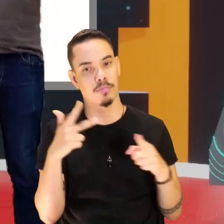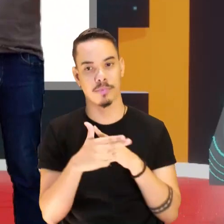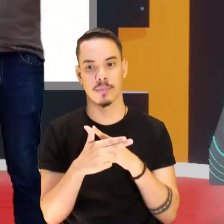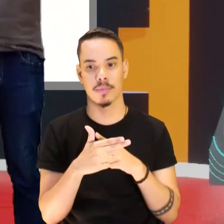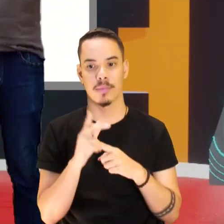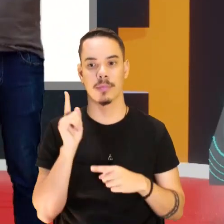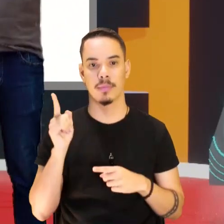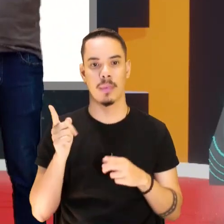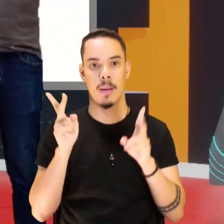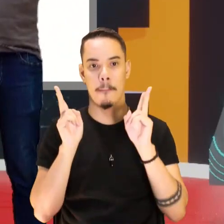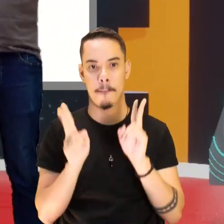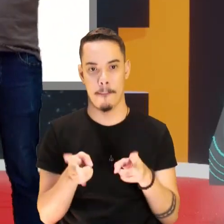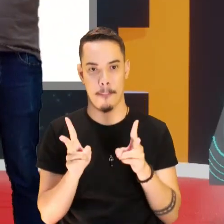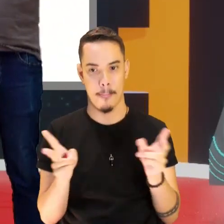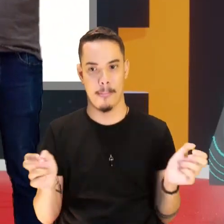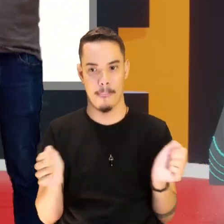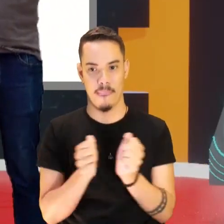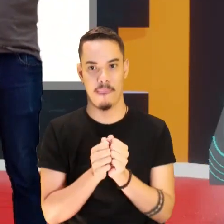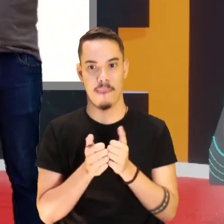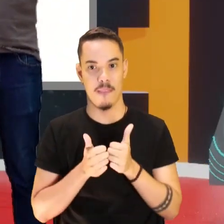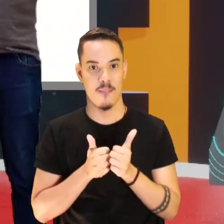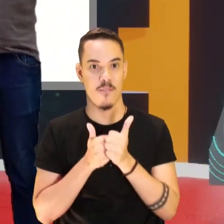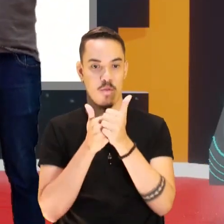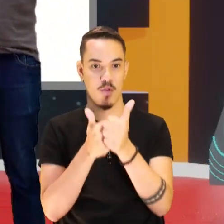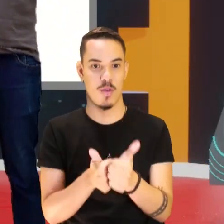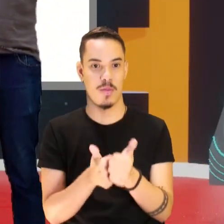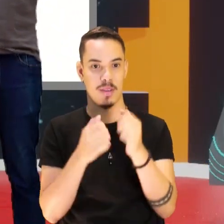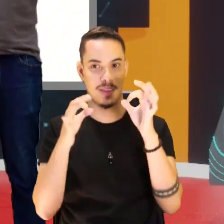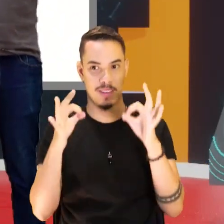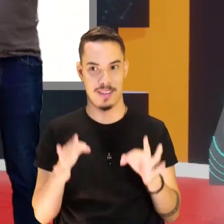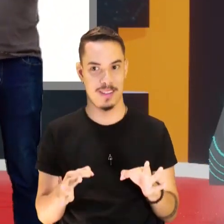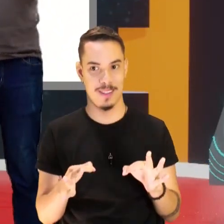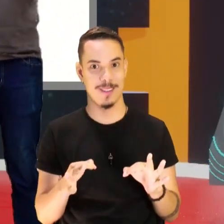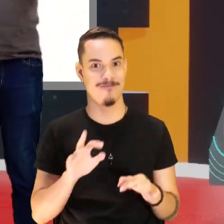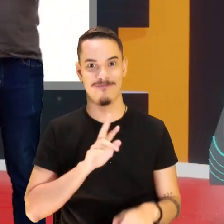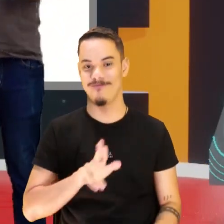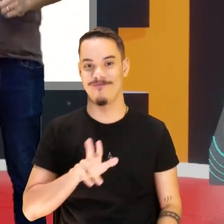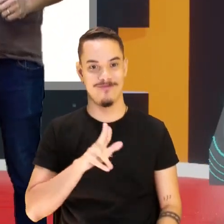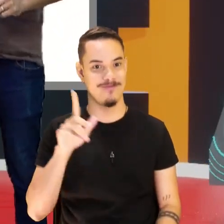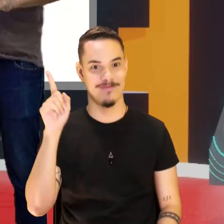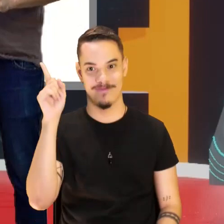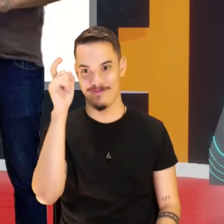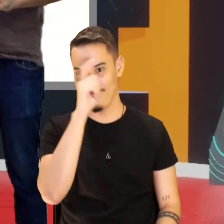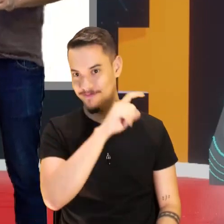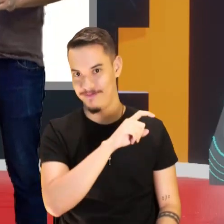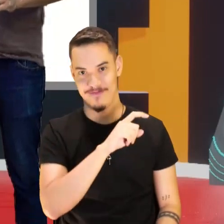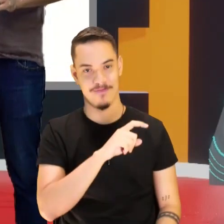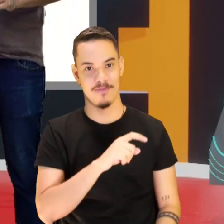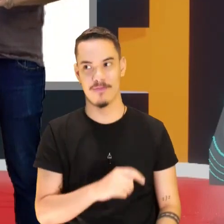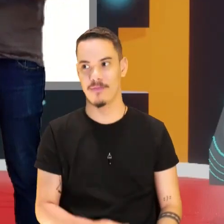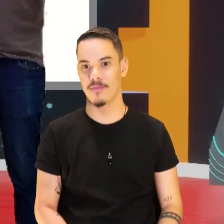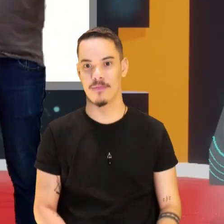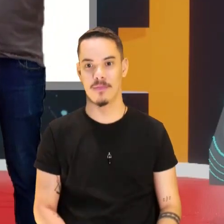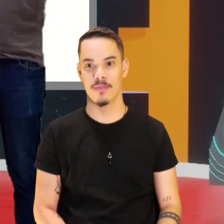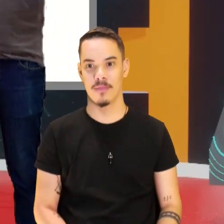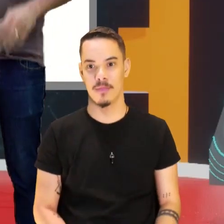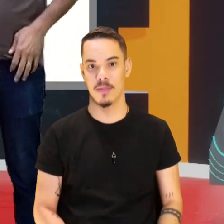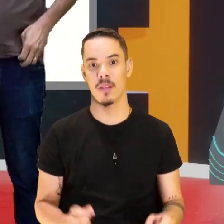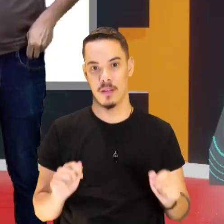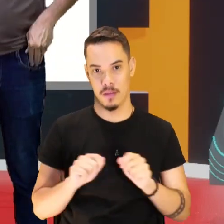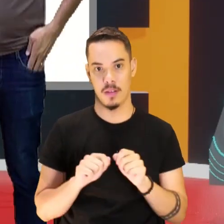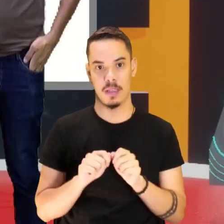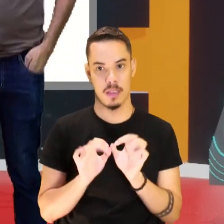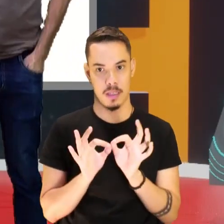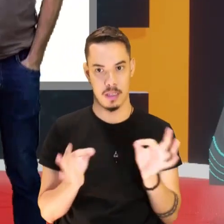aqui nós vamos fazer na mesma linhagem para você acompanhar direitinho o raciocínio você vai ver que não é difícil e vamos simplificar já para não fazer conta muito grande